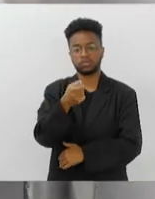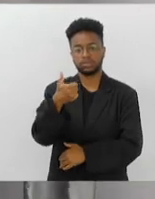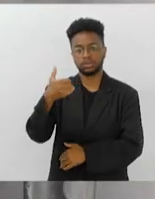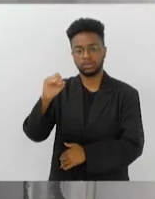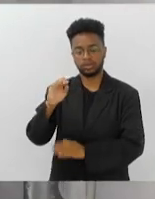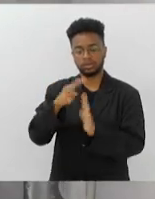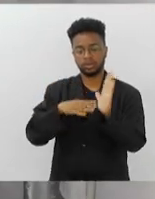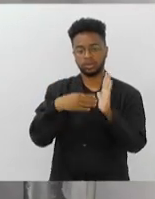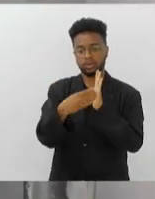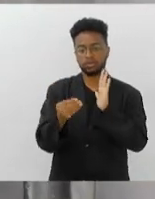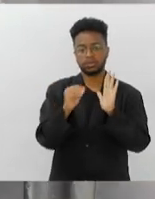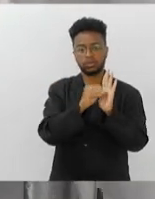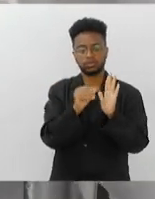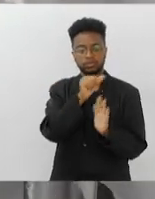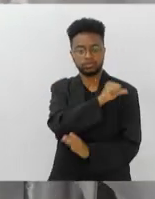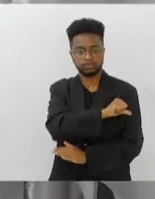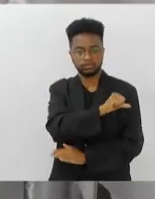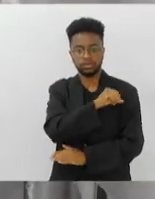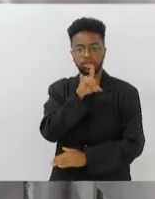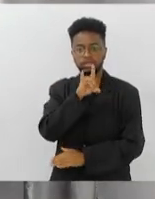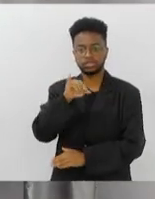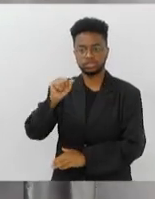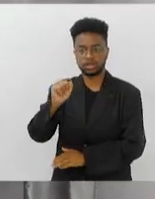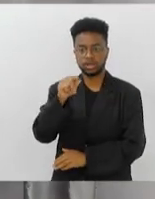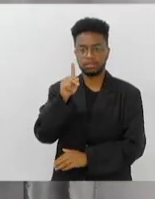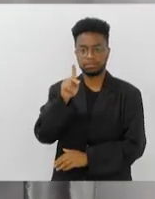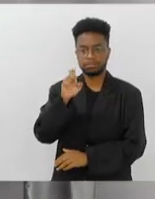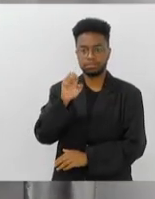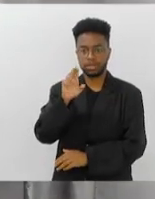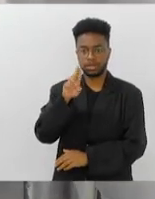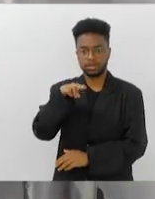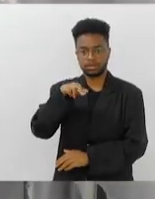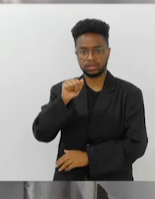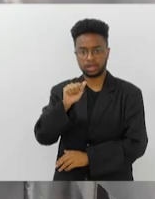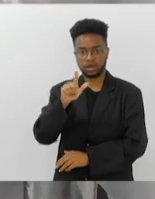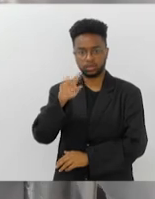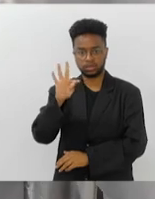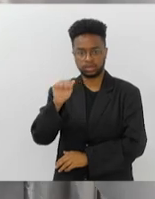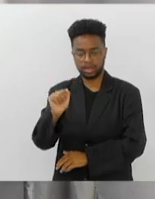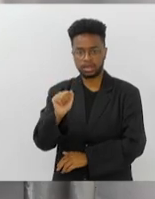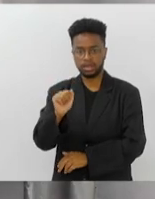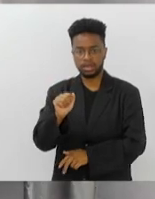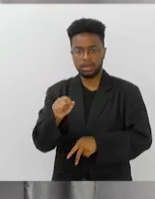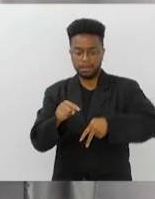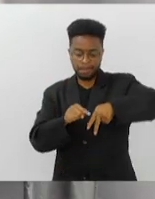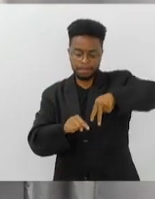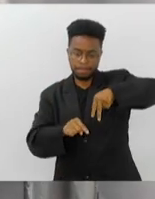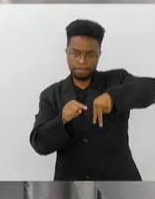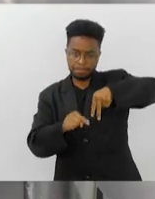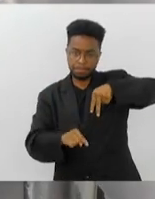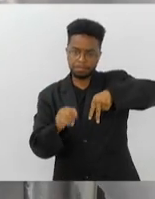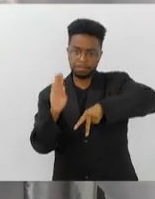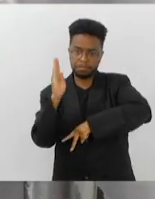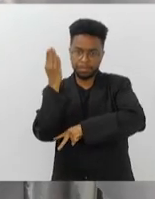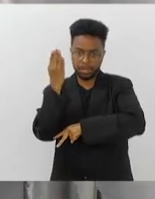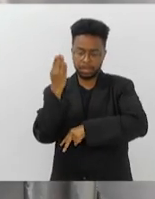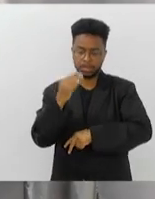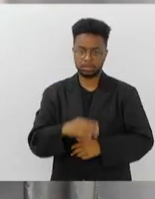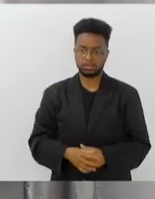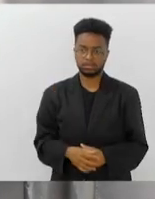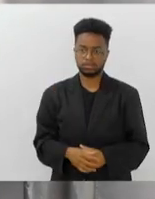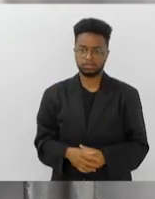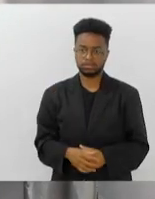calendário oficial do Estado do Rio de Janeiro o dia das pernaltas, pernas de pau. Olha só,